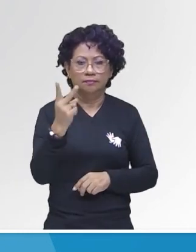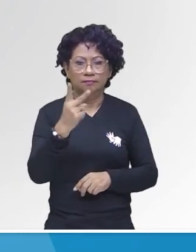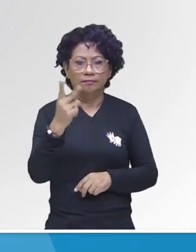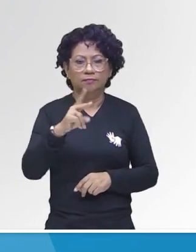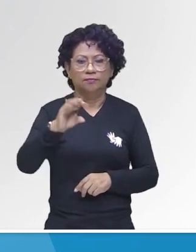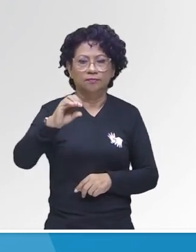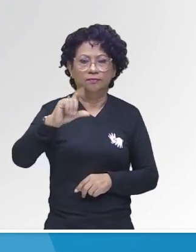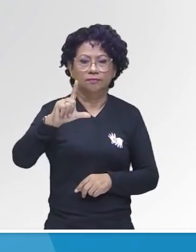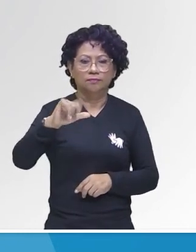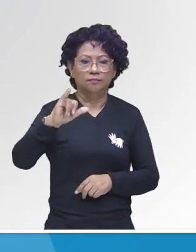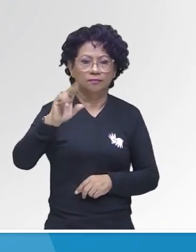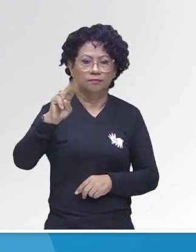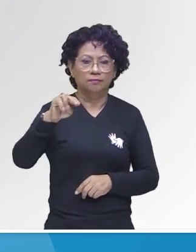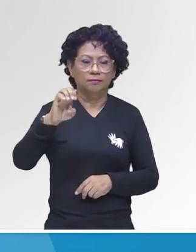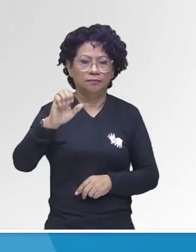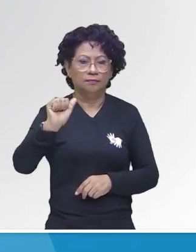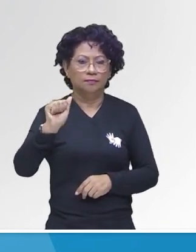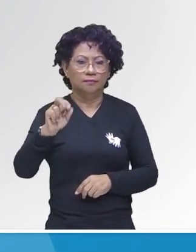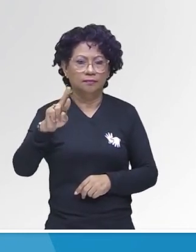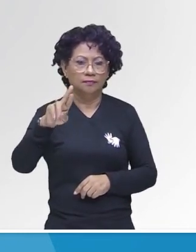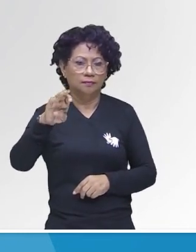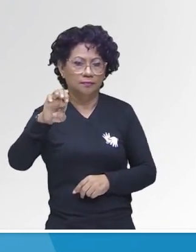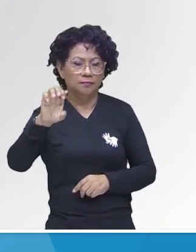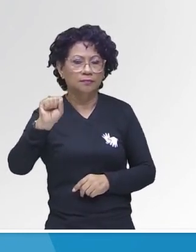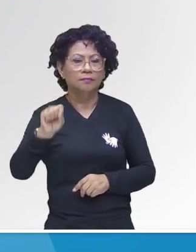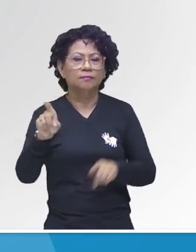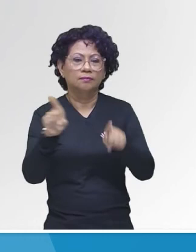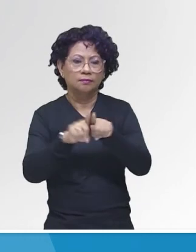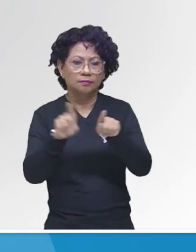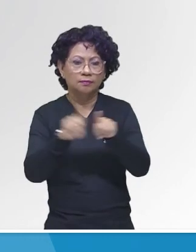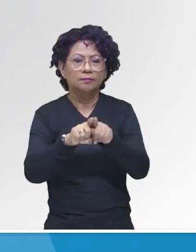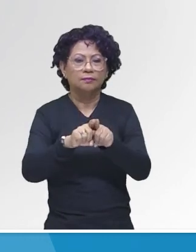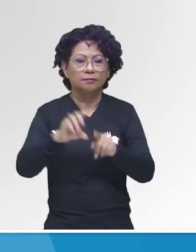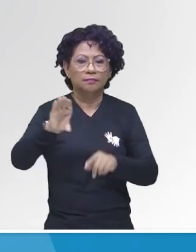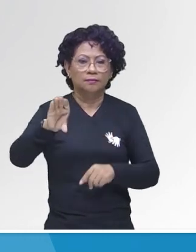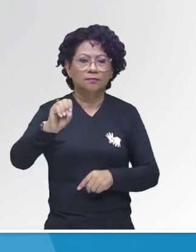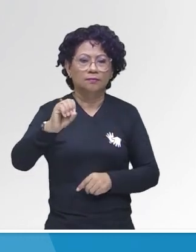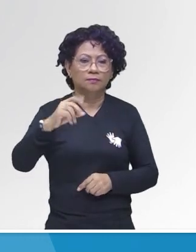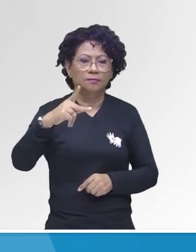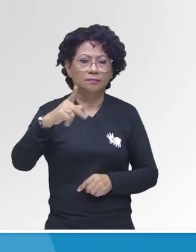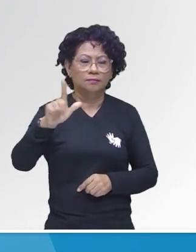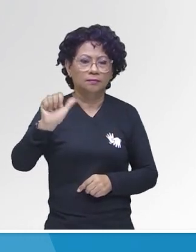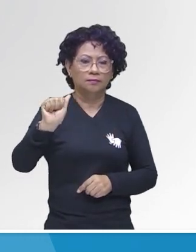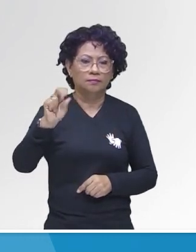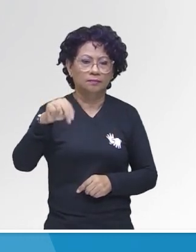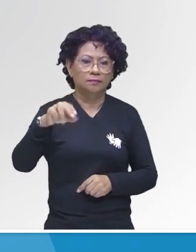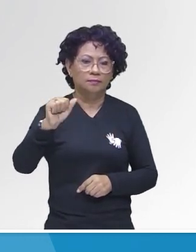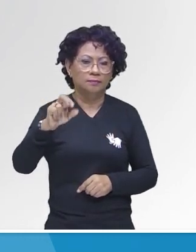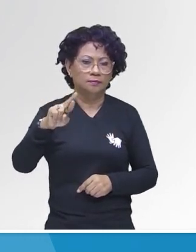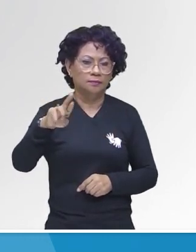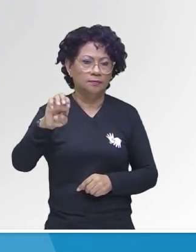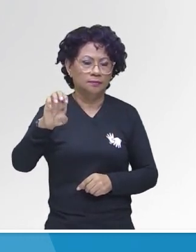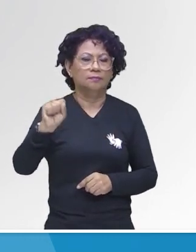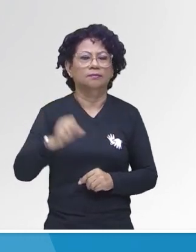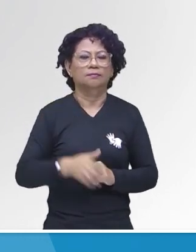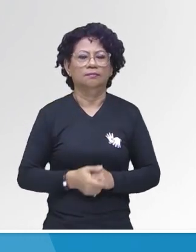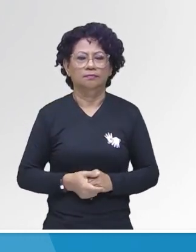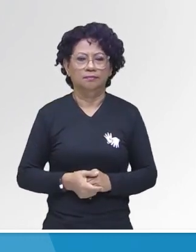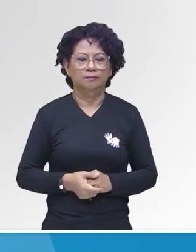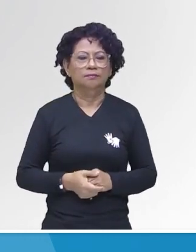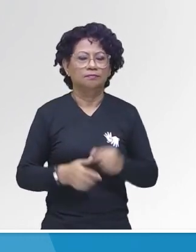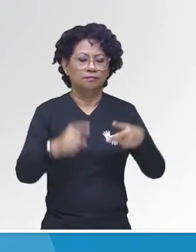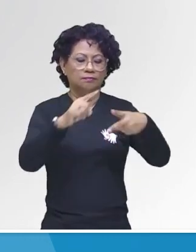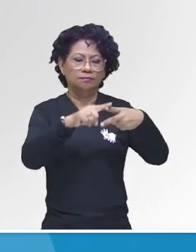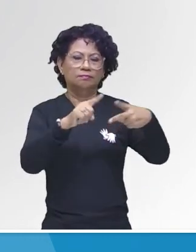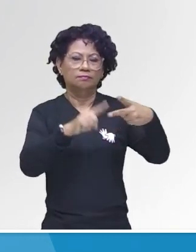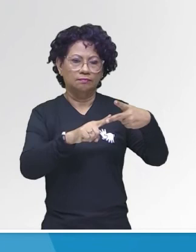os pontos A e D. Então, nós temos sim um plano, então nós podemos chamá-los de coplanares. Então, na